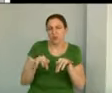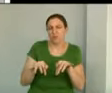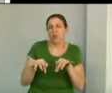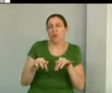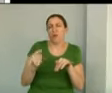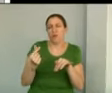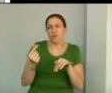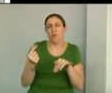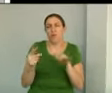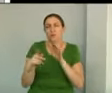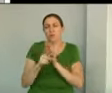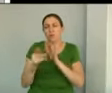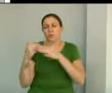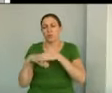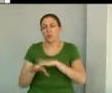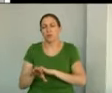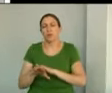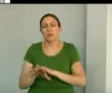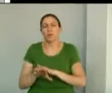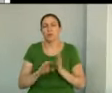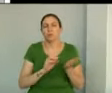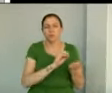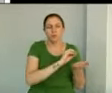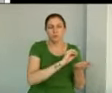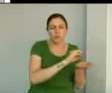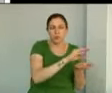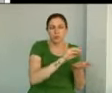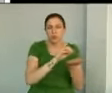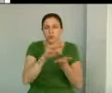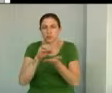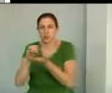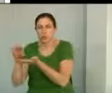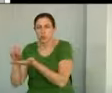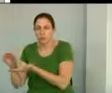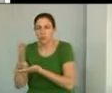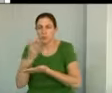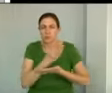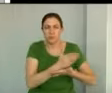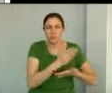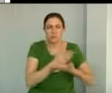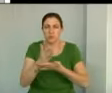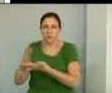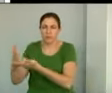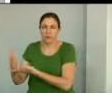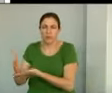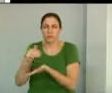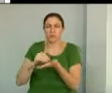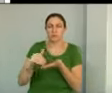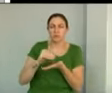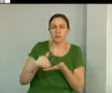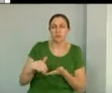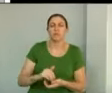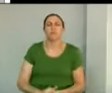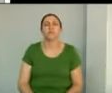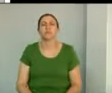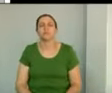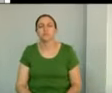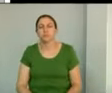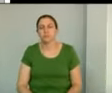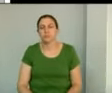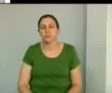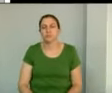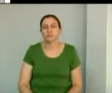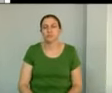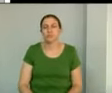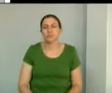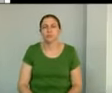ser distribuído dentro das secretarias. Então, depois, na versão final, depois na LOA, na Lei Orçamentária Anual Final aprovada, esse valor